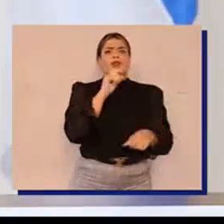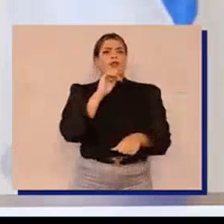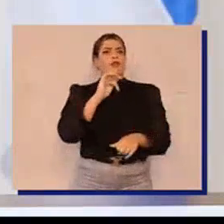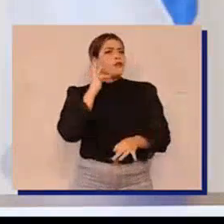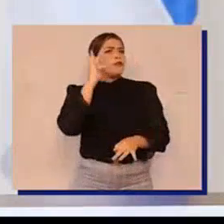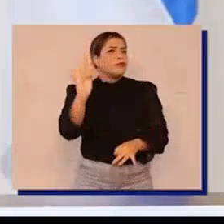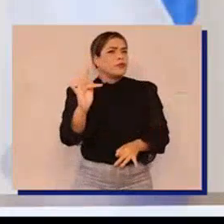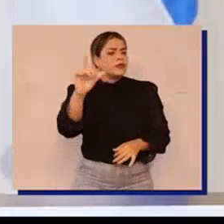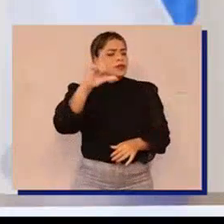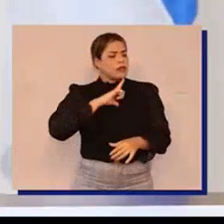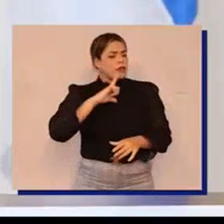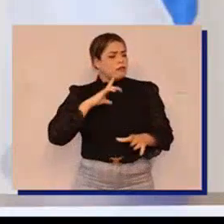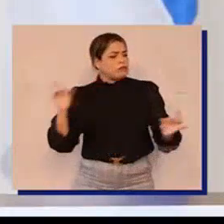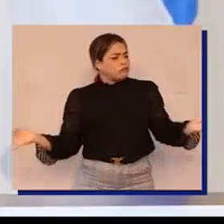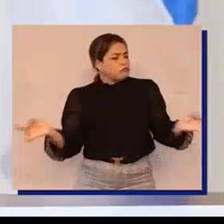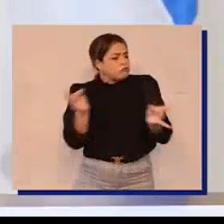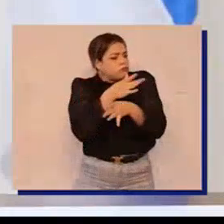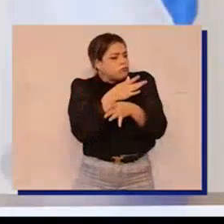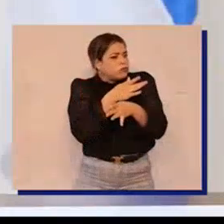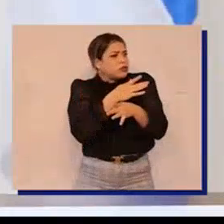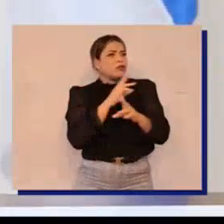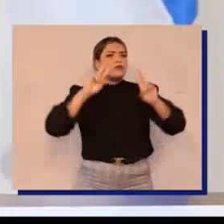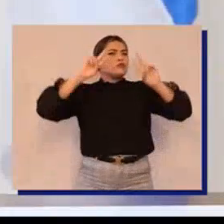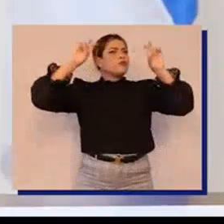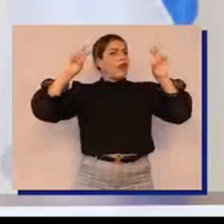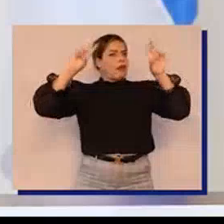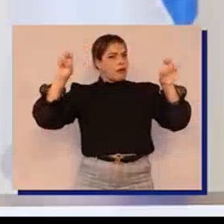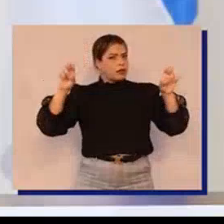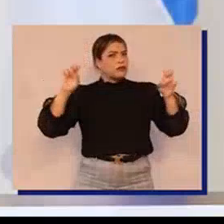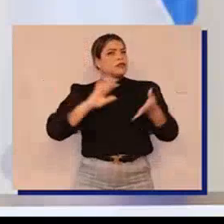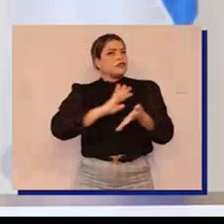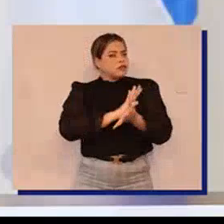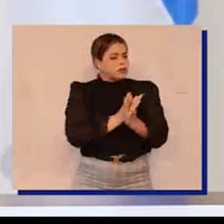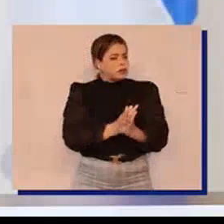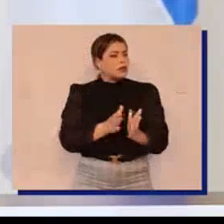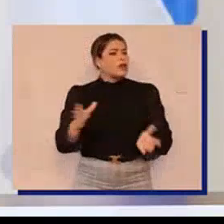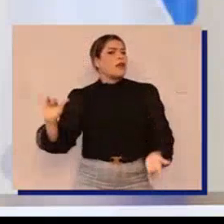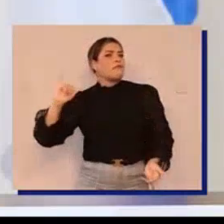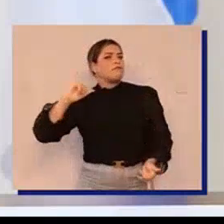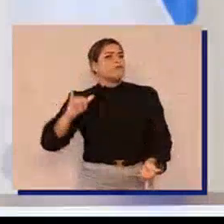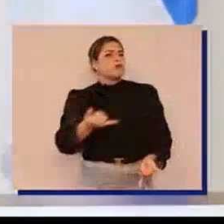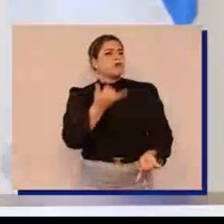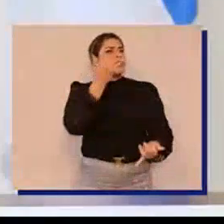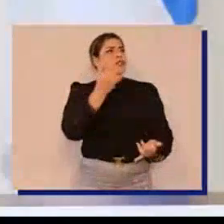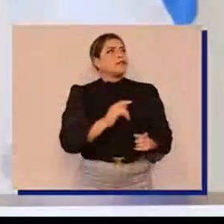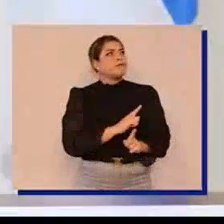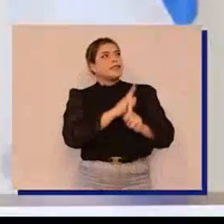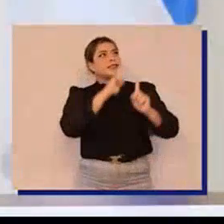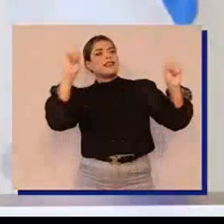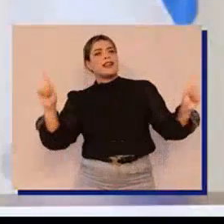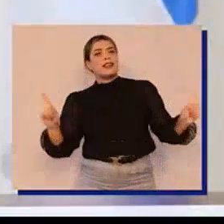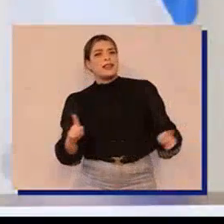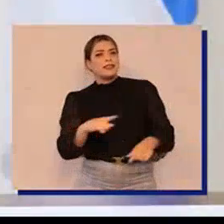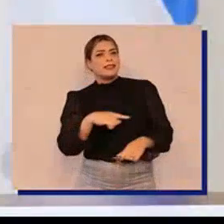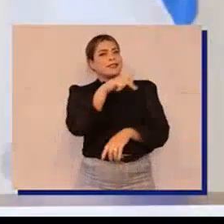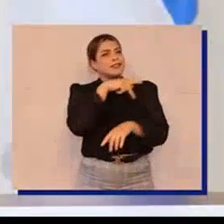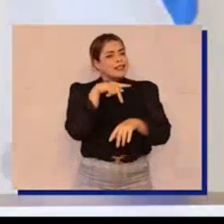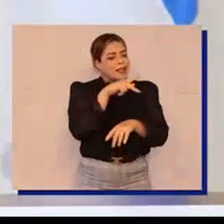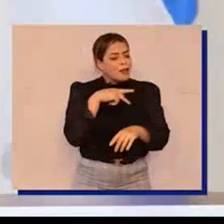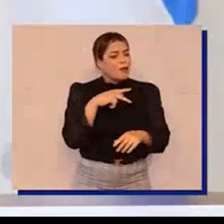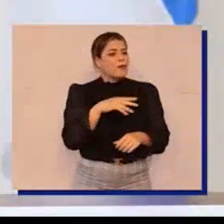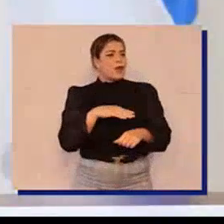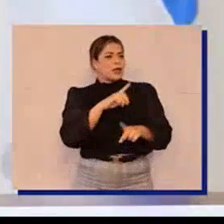armos para que no futuro tenhamos grandes conclusões a respeito desse tema E possamos aproveitar esse grande momento a